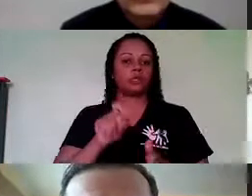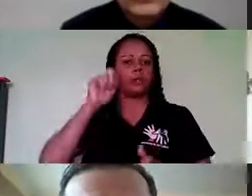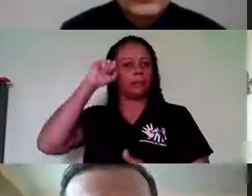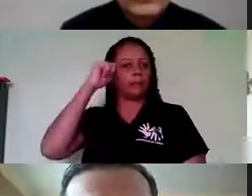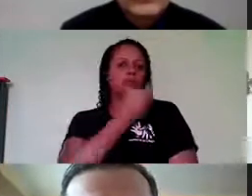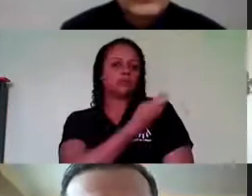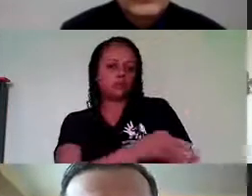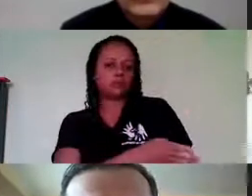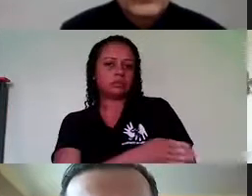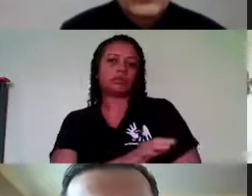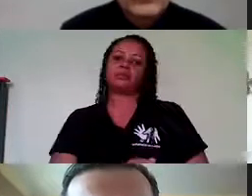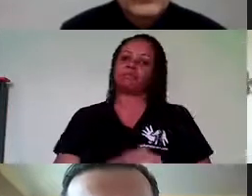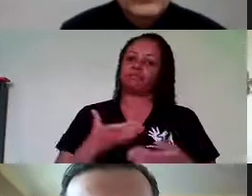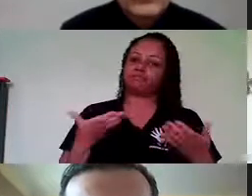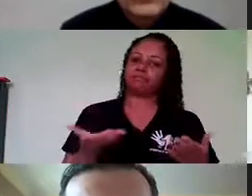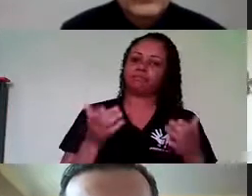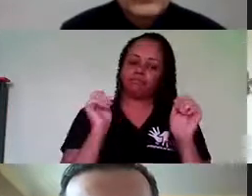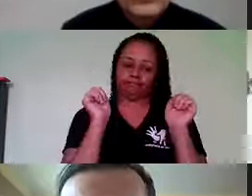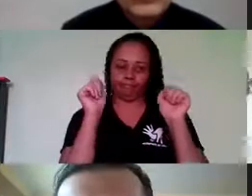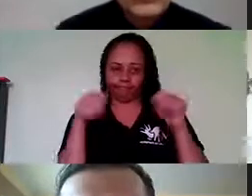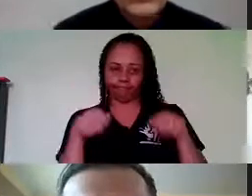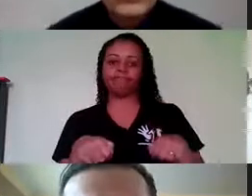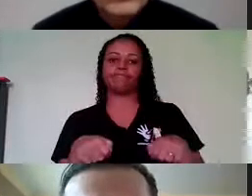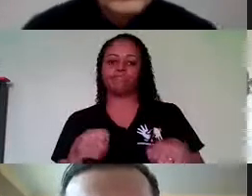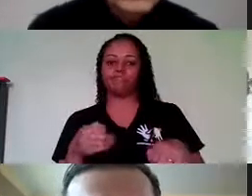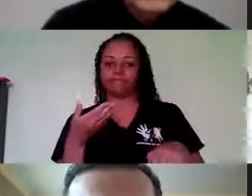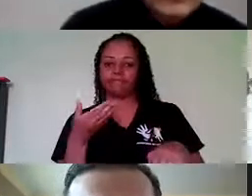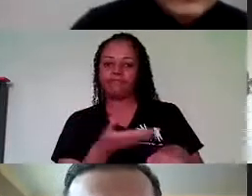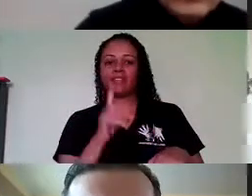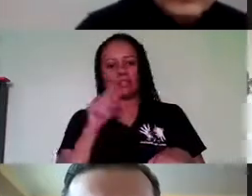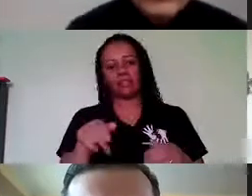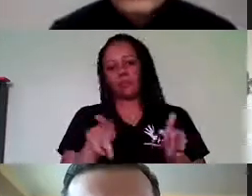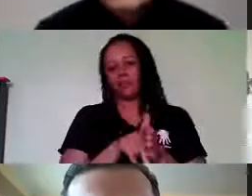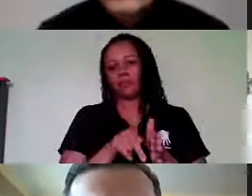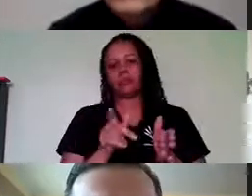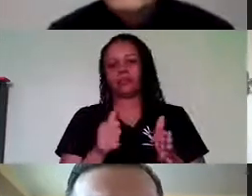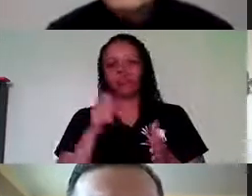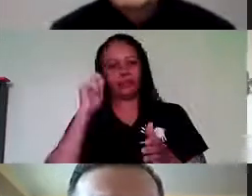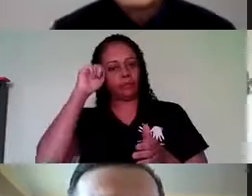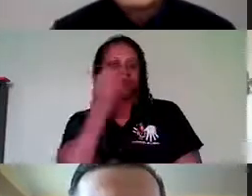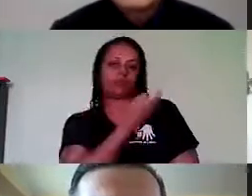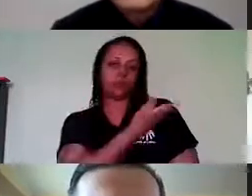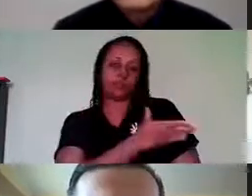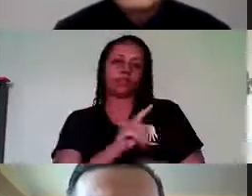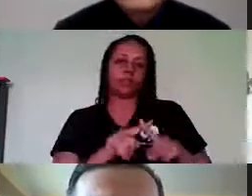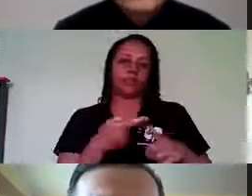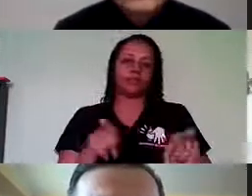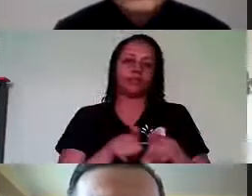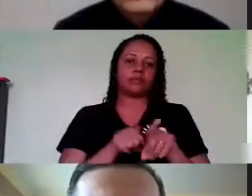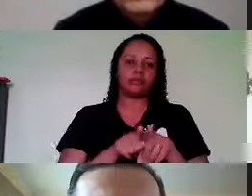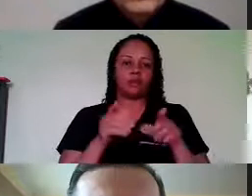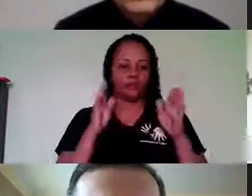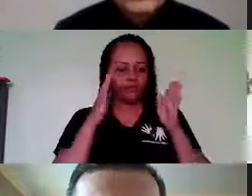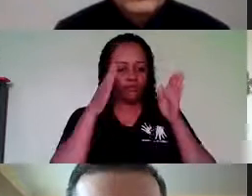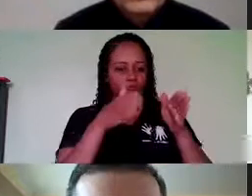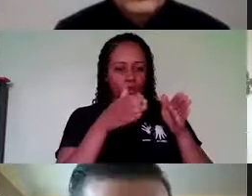né, como uma palavra que define o que seria equivalente ao racismo, mas para a pessoa com deficiência, nós temos falado